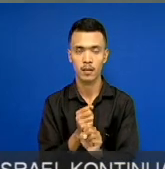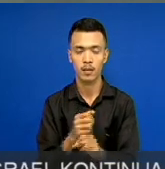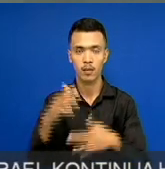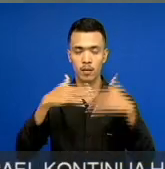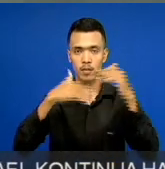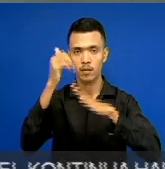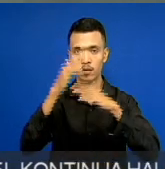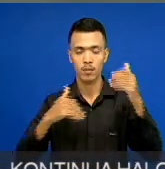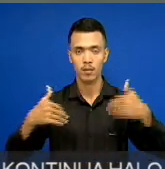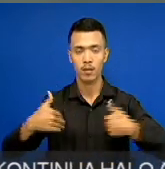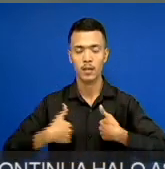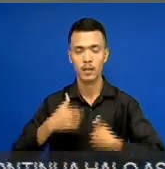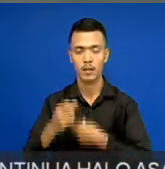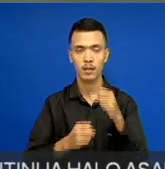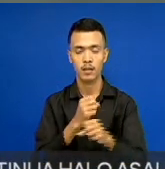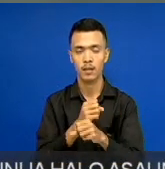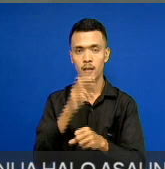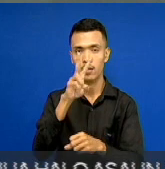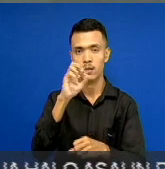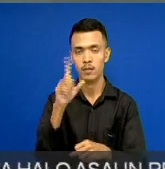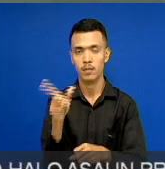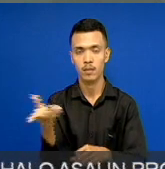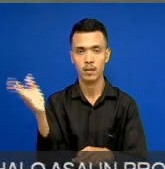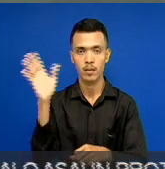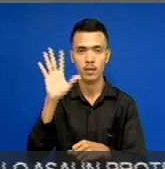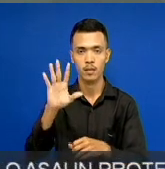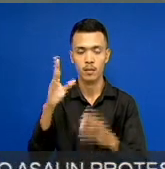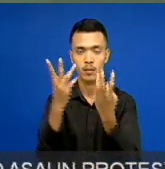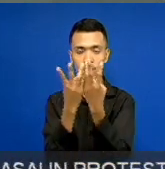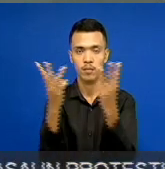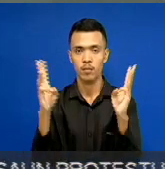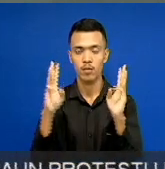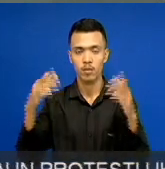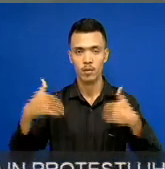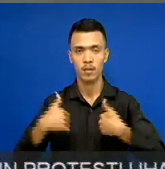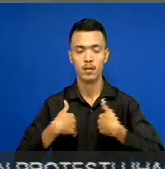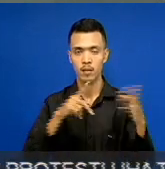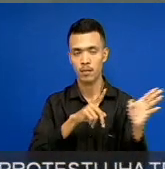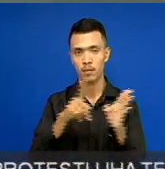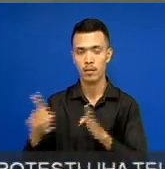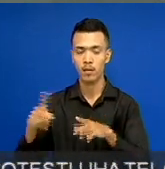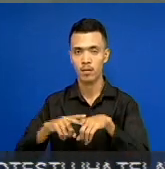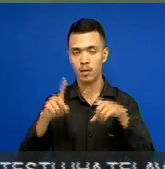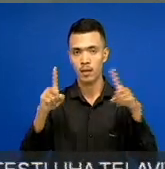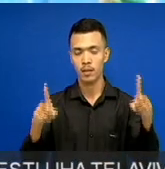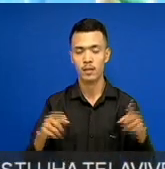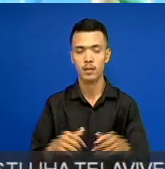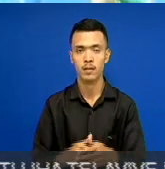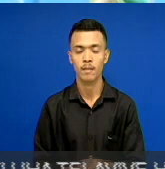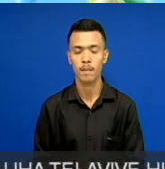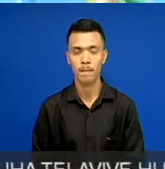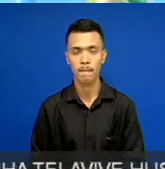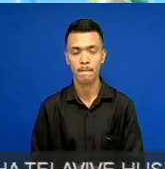né ia 2025. Morune mak osida iha ninia plano ketak tamalaham tu ka pakote ho infraestrutura ne